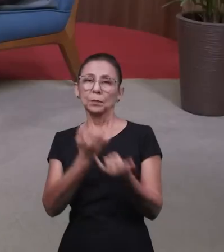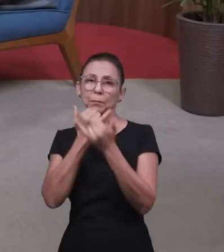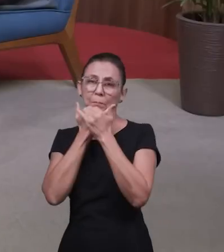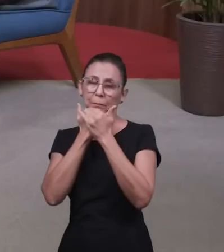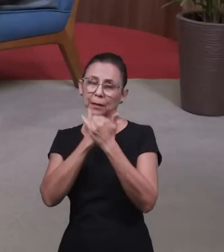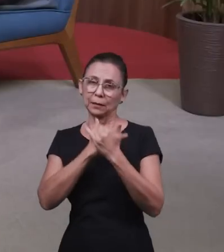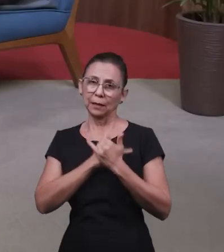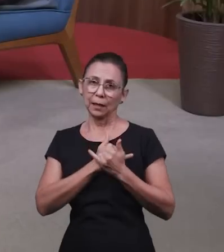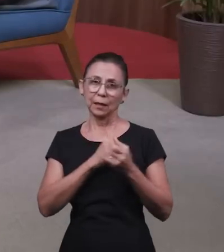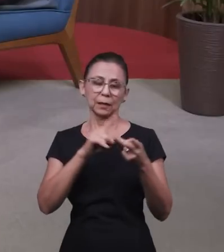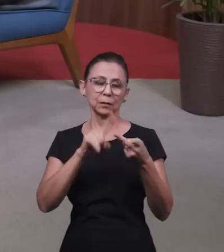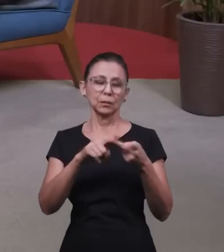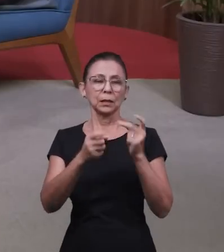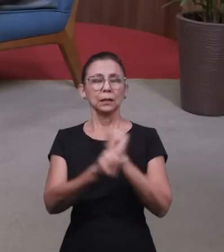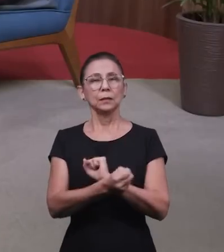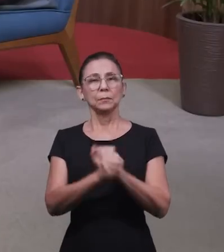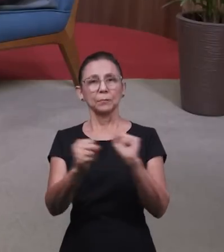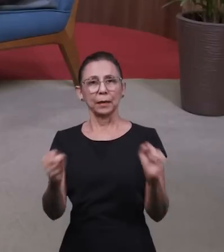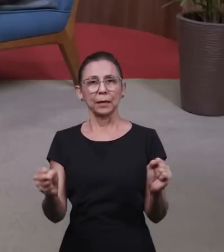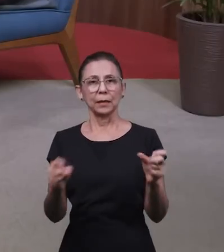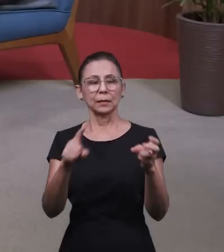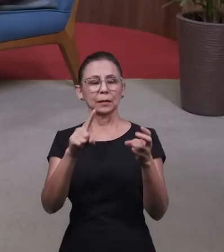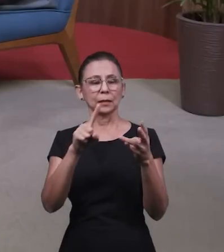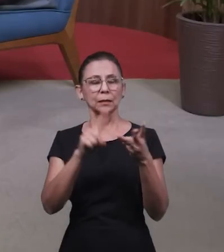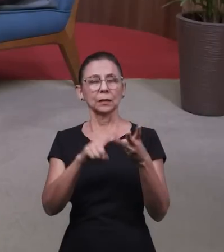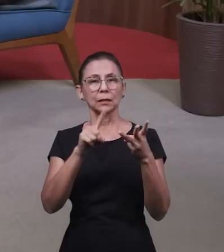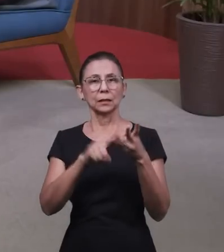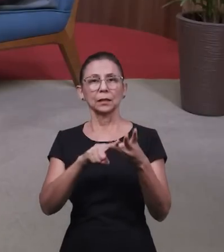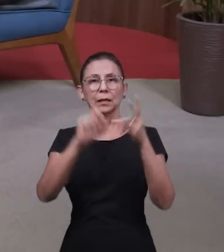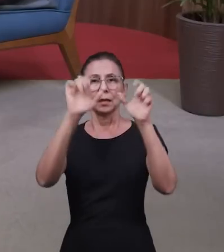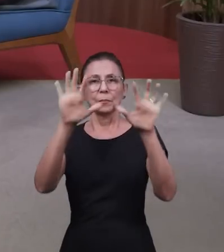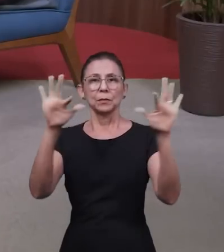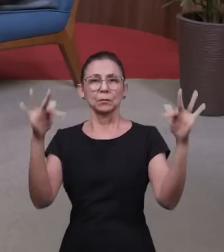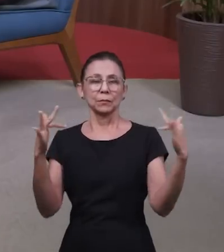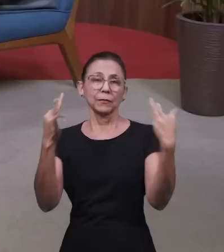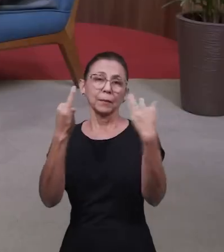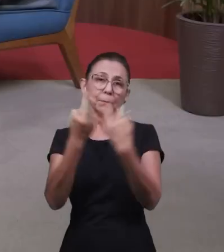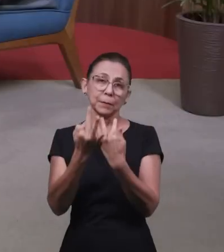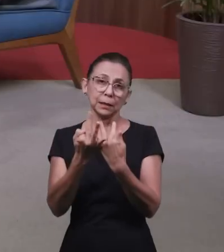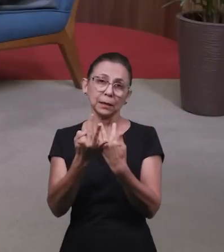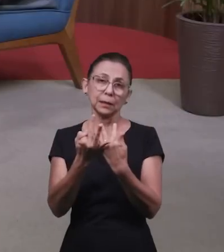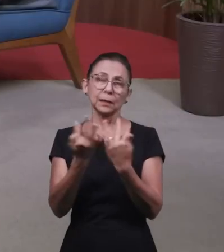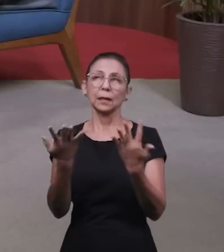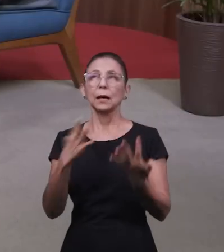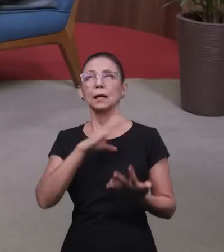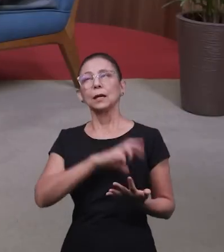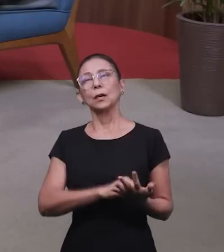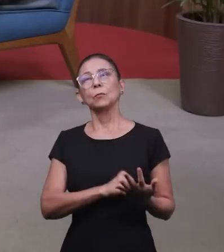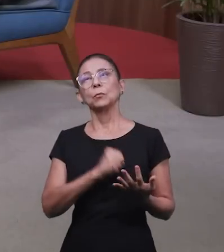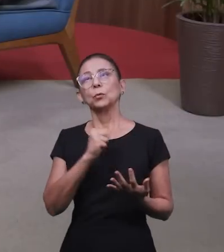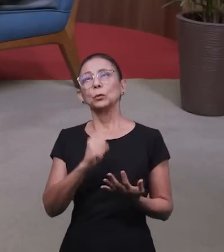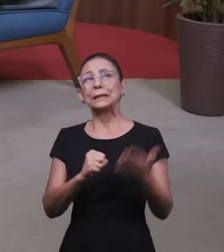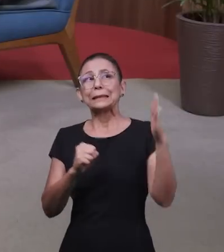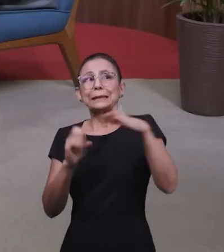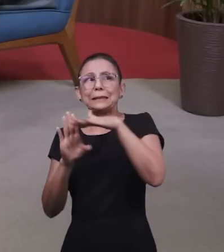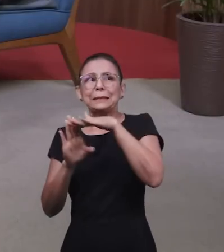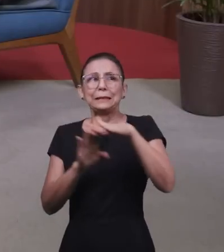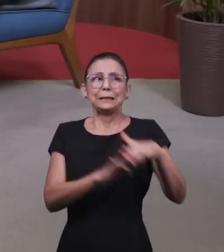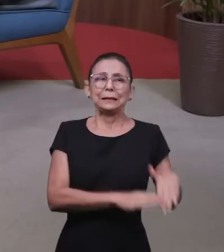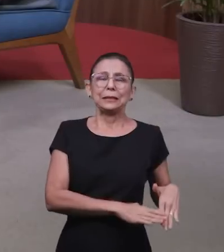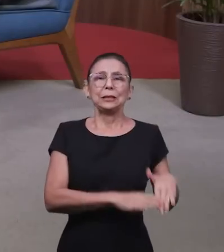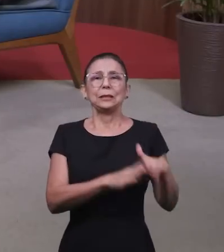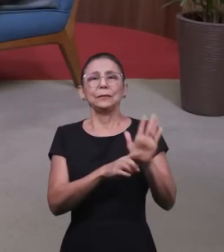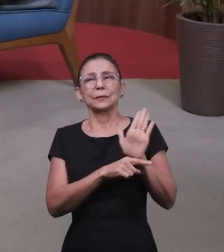que liberta, que abençoa as famílias, é o amor que resgata, que tira as pessoas das situações